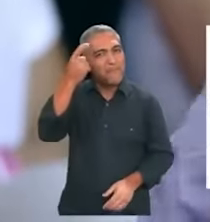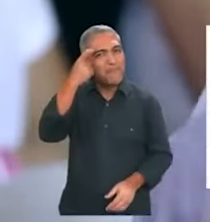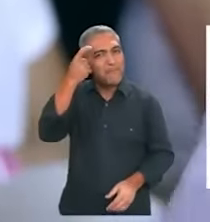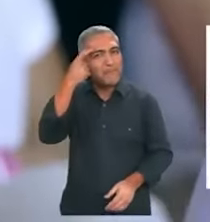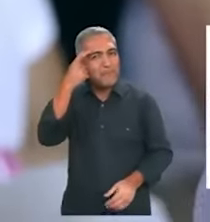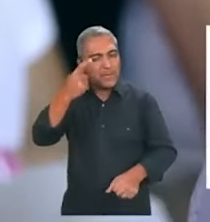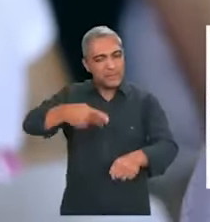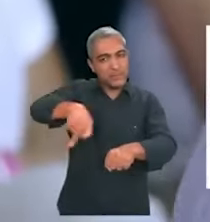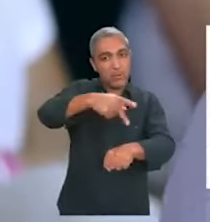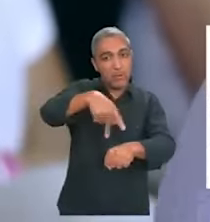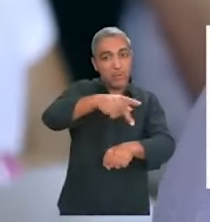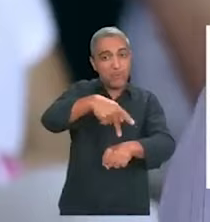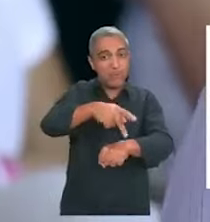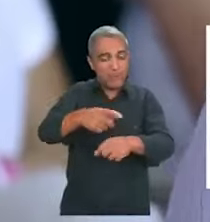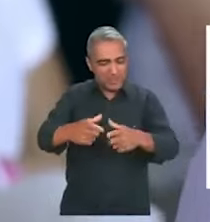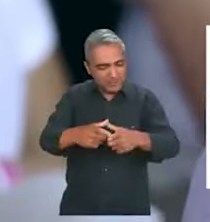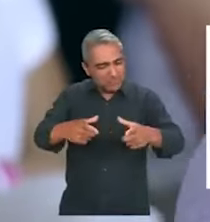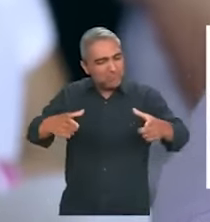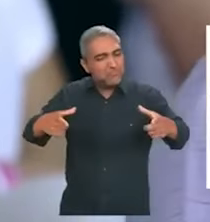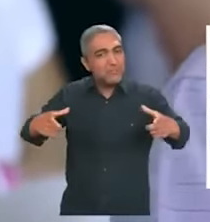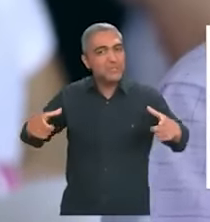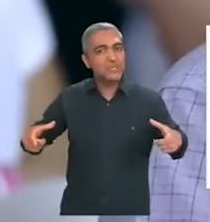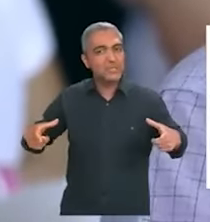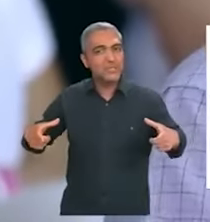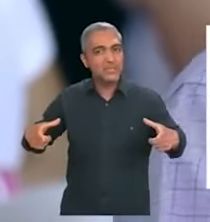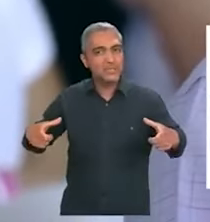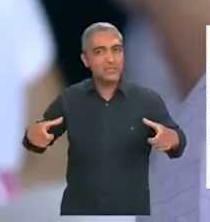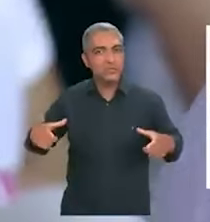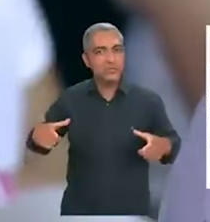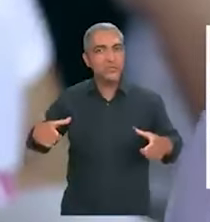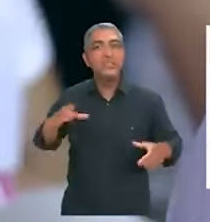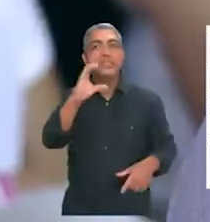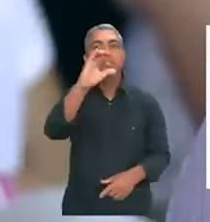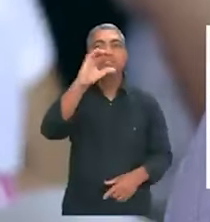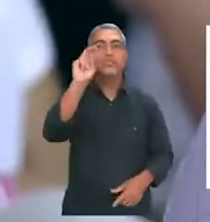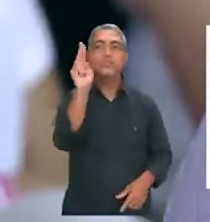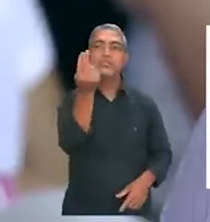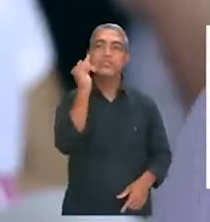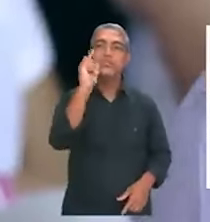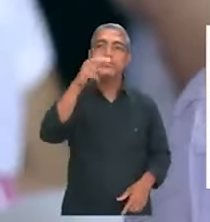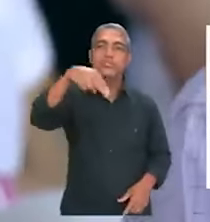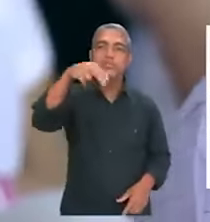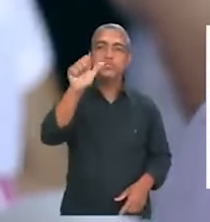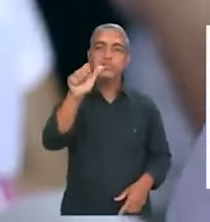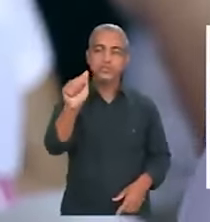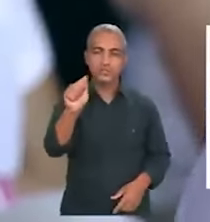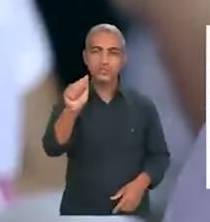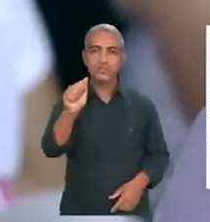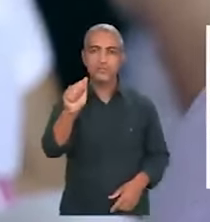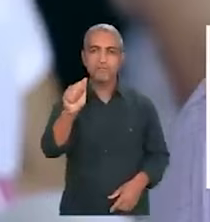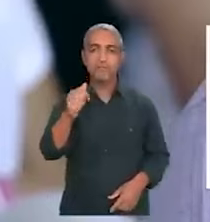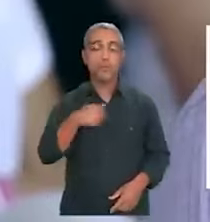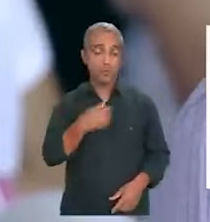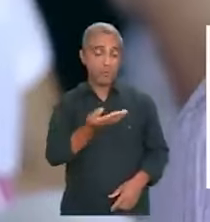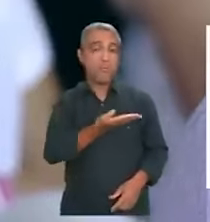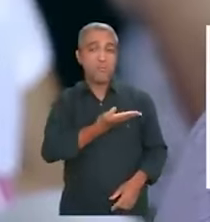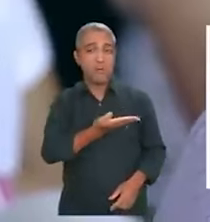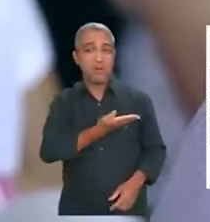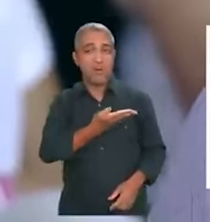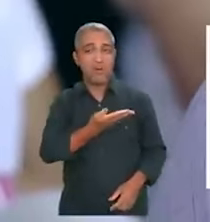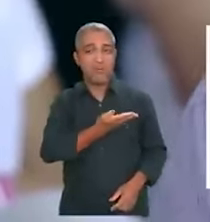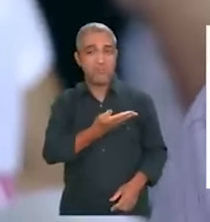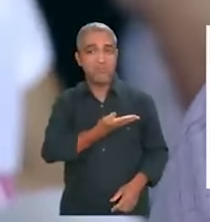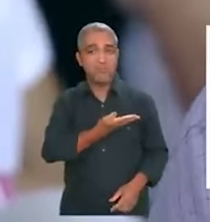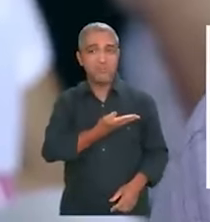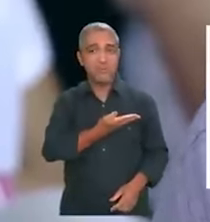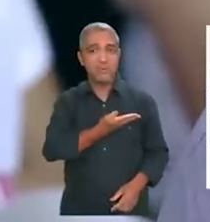alcançado na sua totalidade, China. Um amigo meu, pioneiro de Business as Mission, mais velho que eu, ele fez mestrado